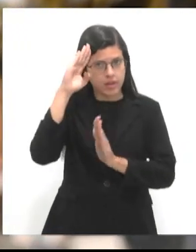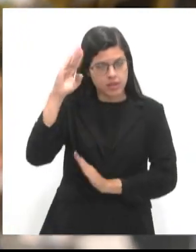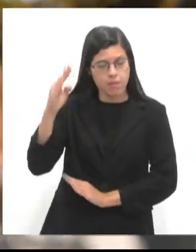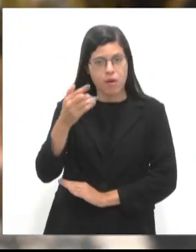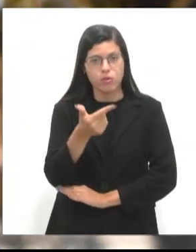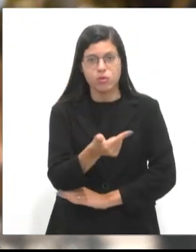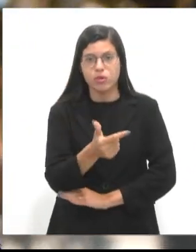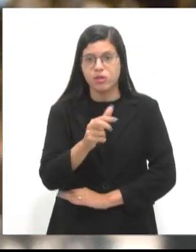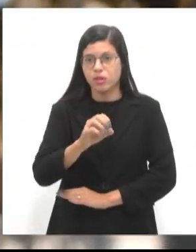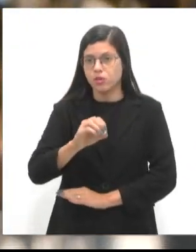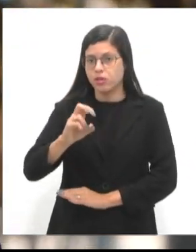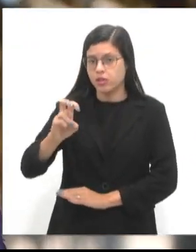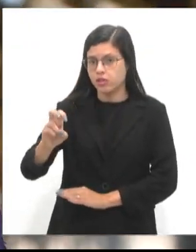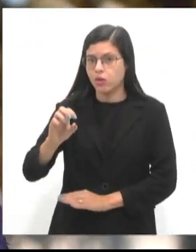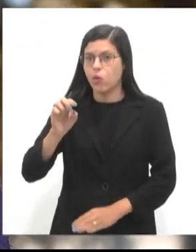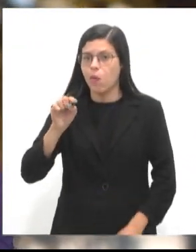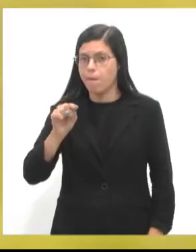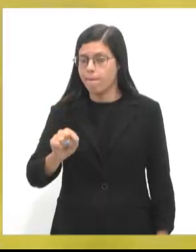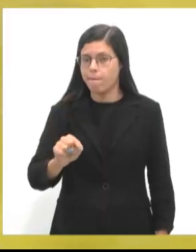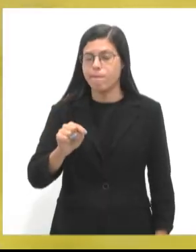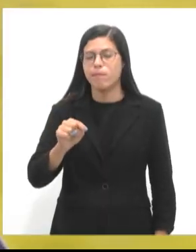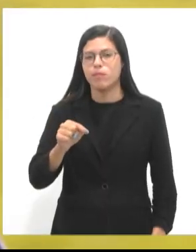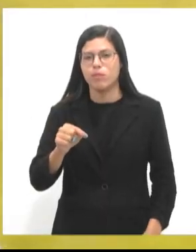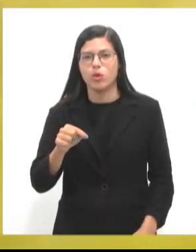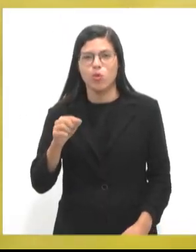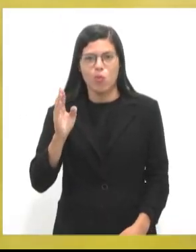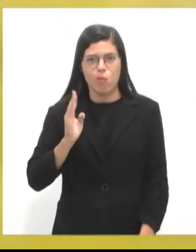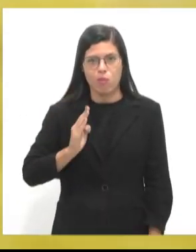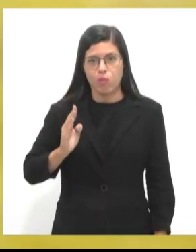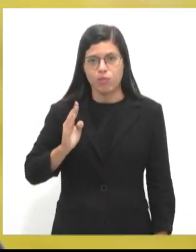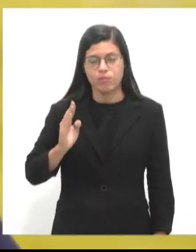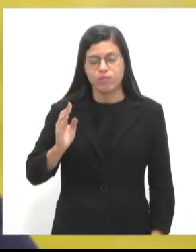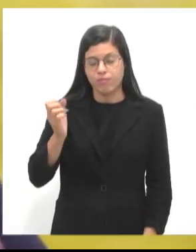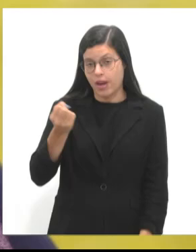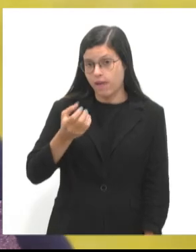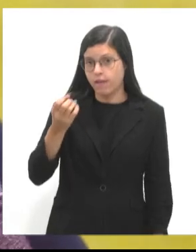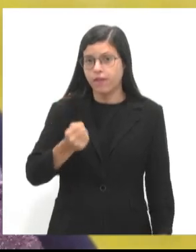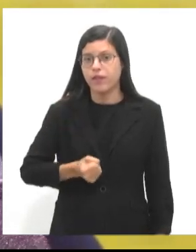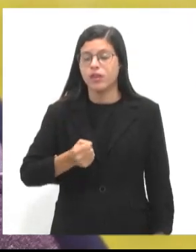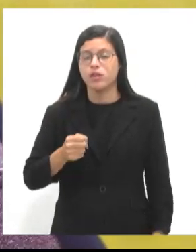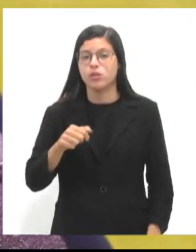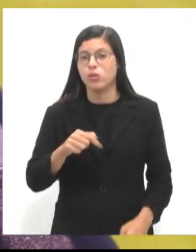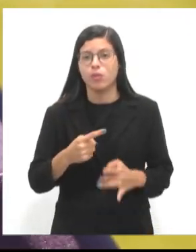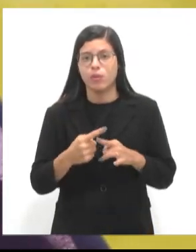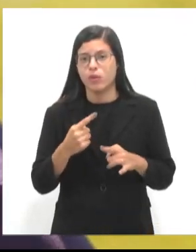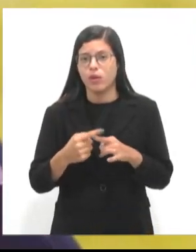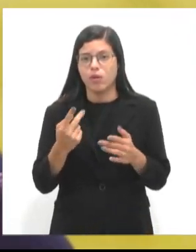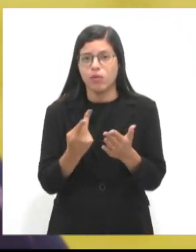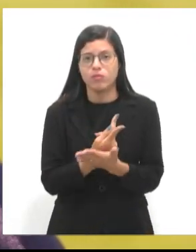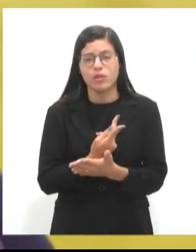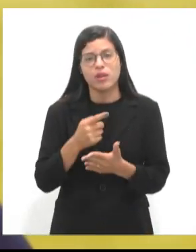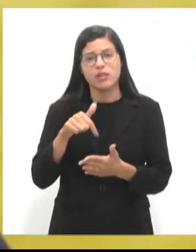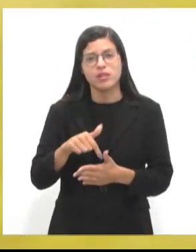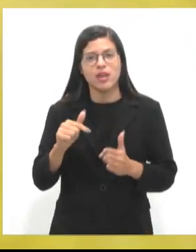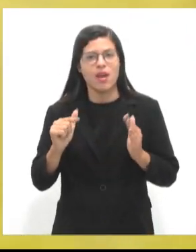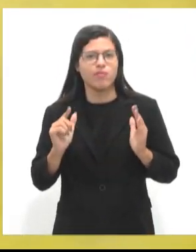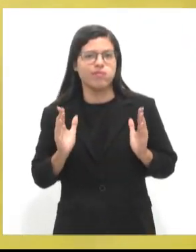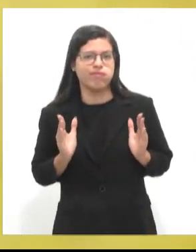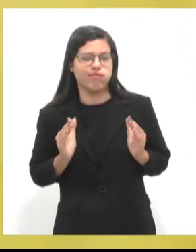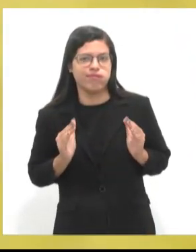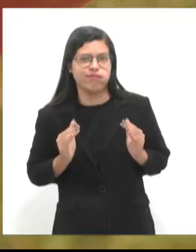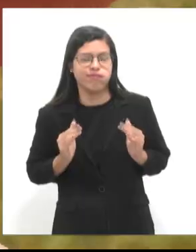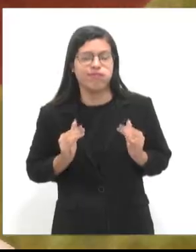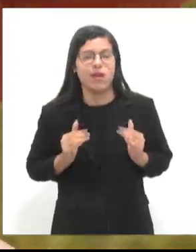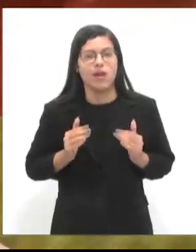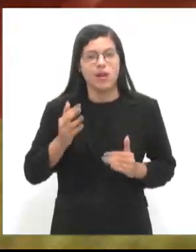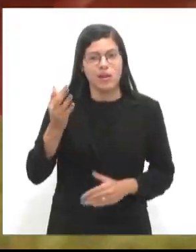de 205 mil benefícios. Entre os fatores que justificam o aumento dos casos está o sedentarismo, que sobrecarrega a região